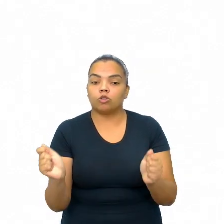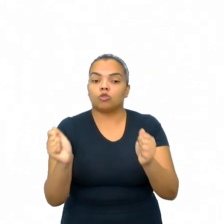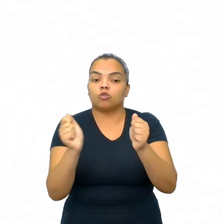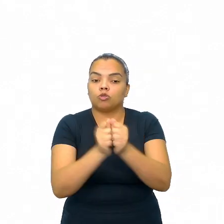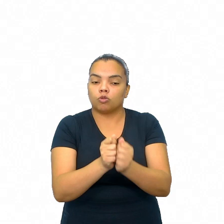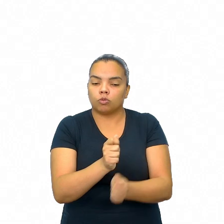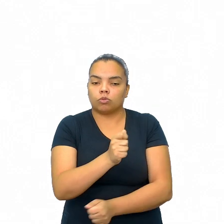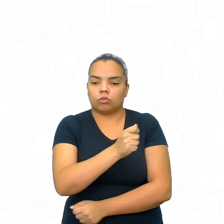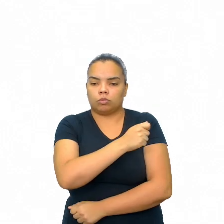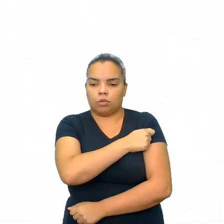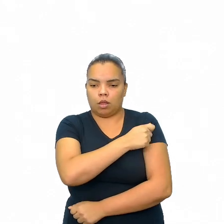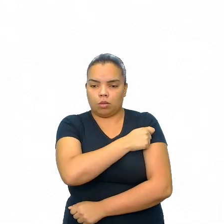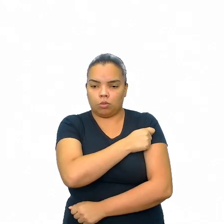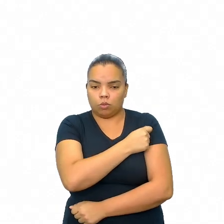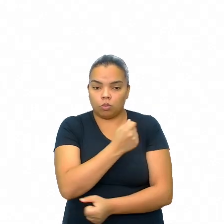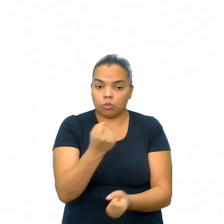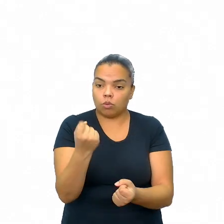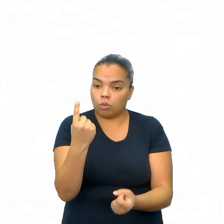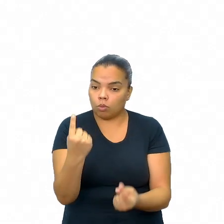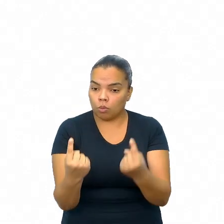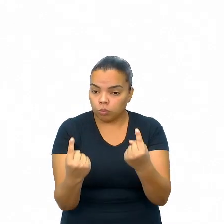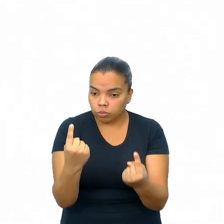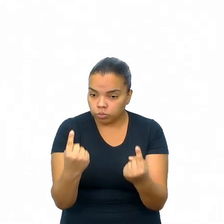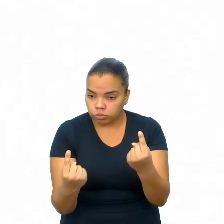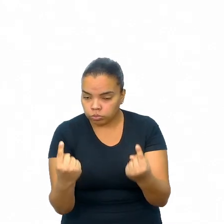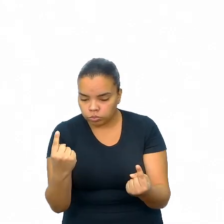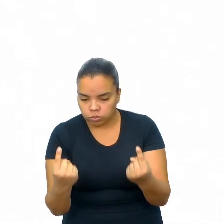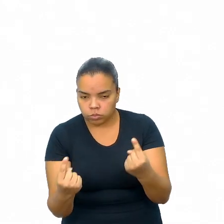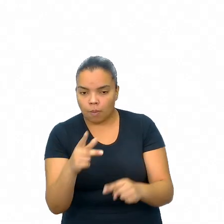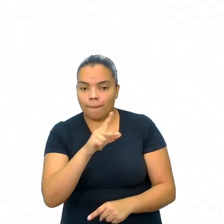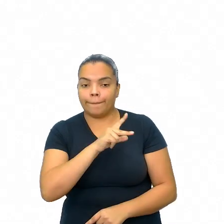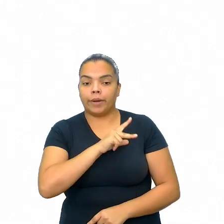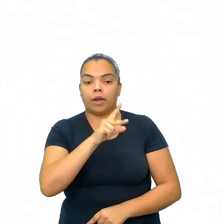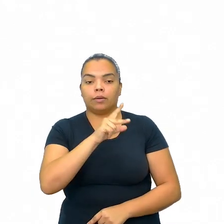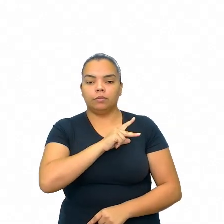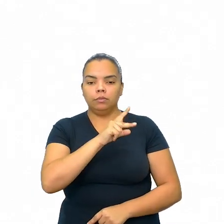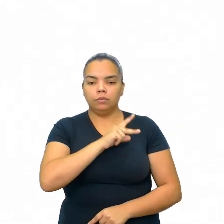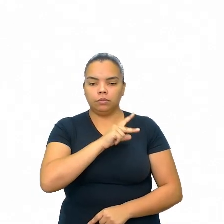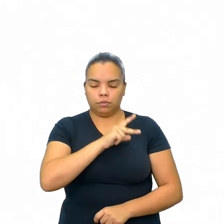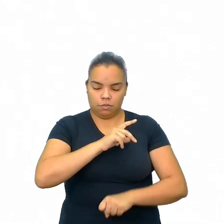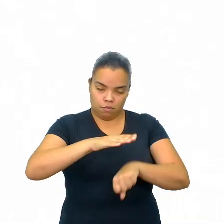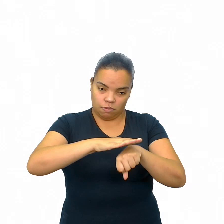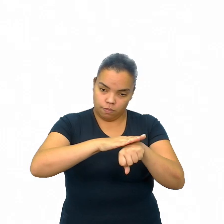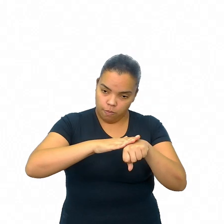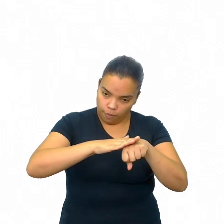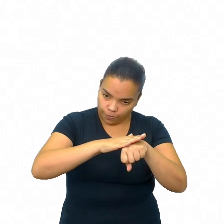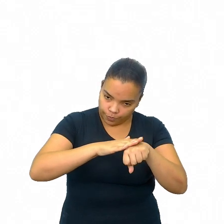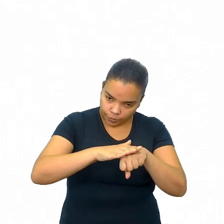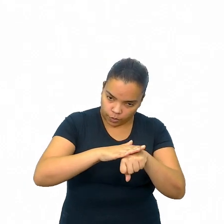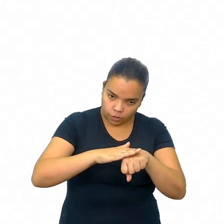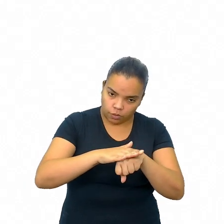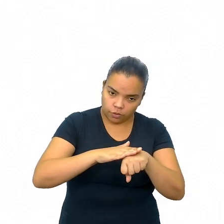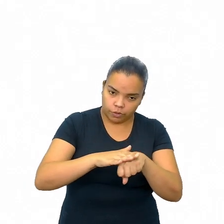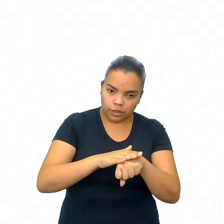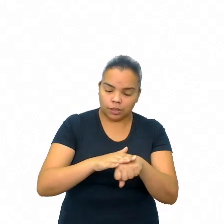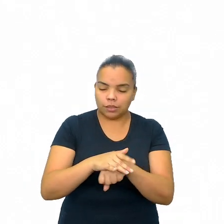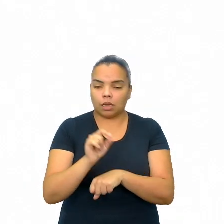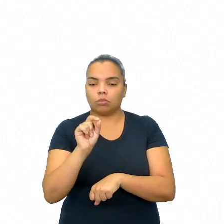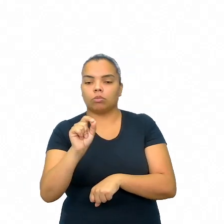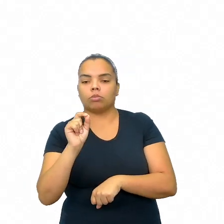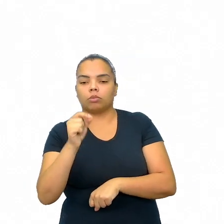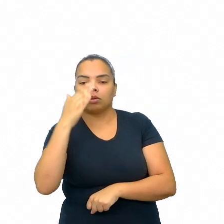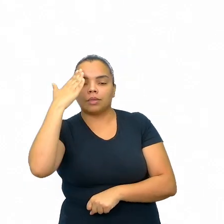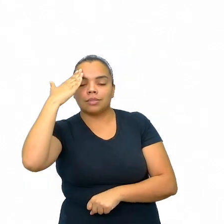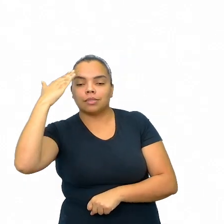estudante por vez terão a oportunidade de conversar sobre os saberes em relação ao sistema